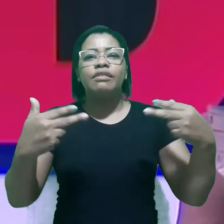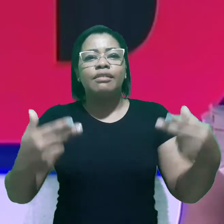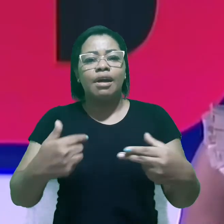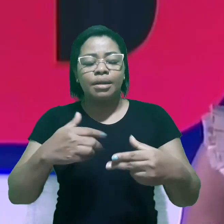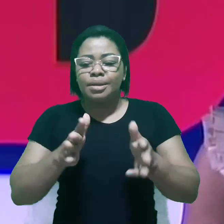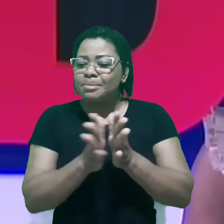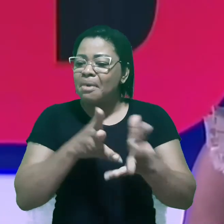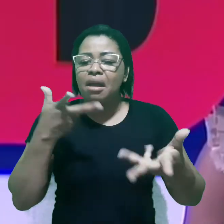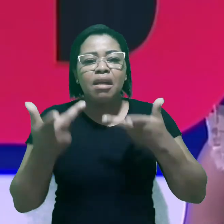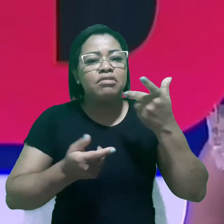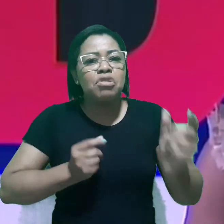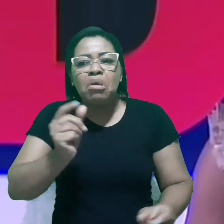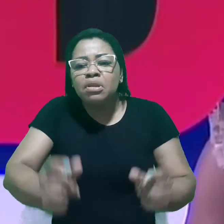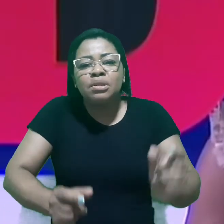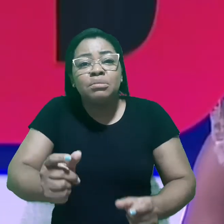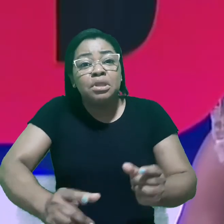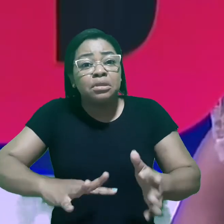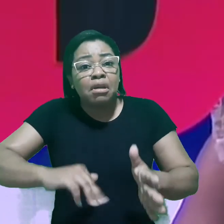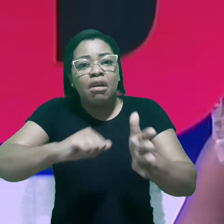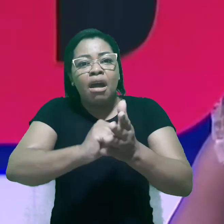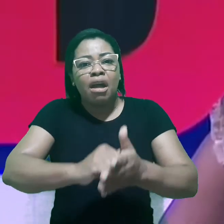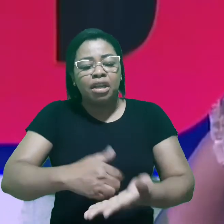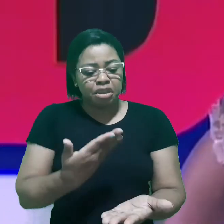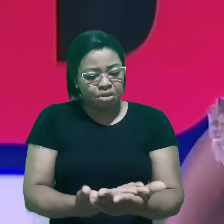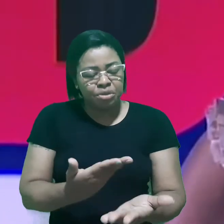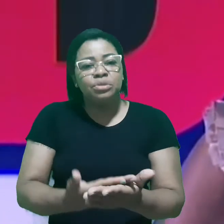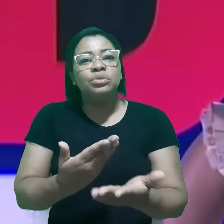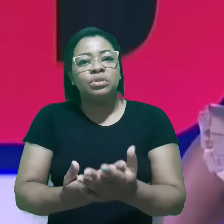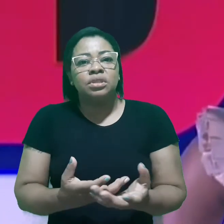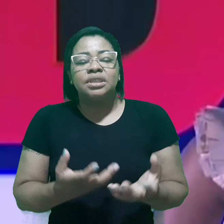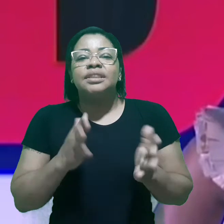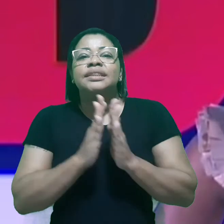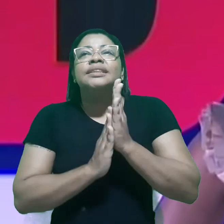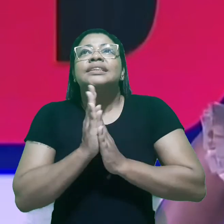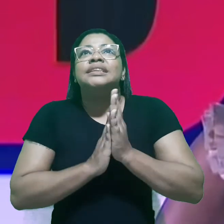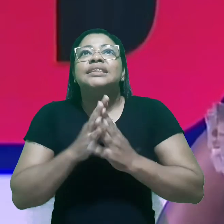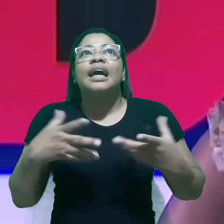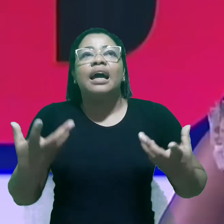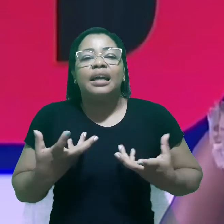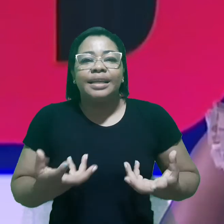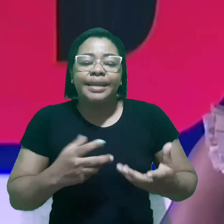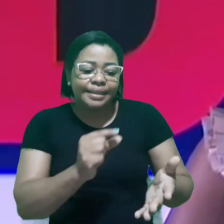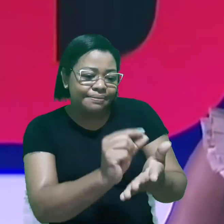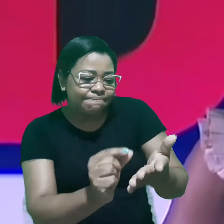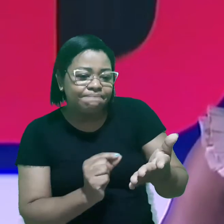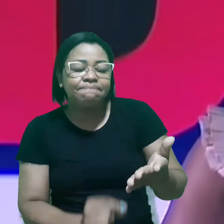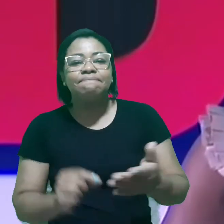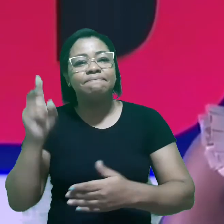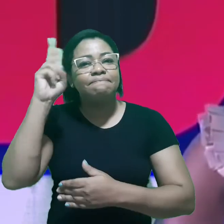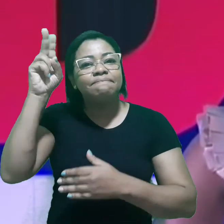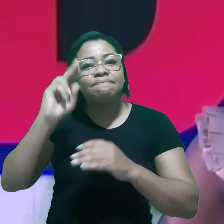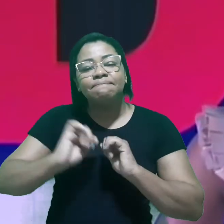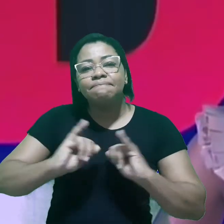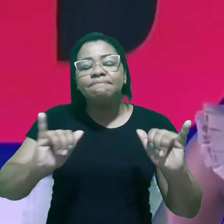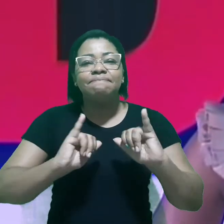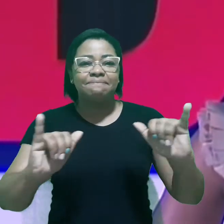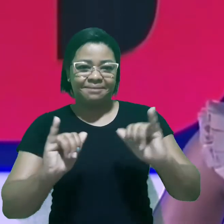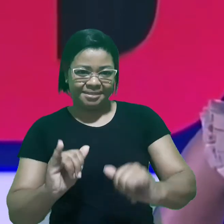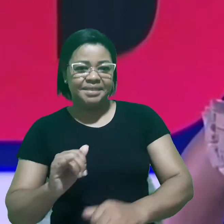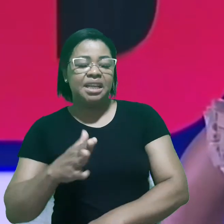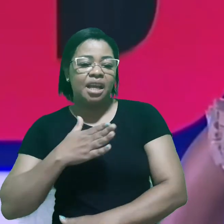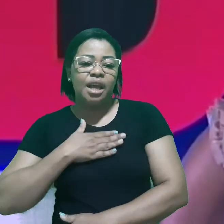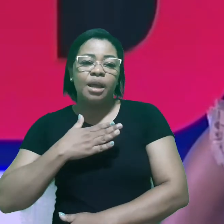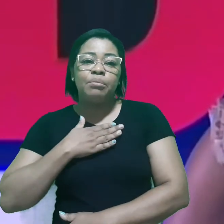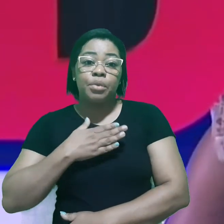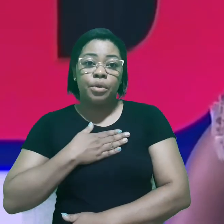por escrever, por contar histórias. Meu editor nigeriano e eu começamos uma ONG chamada Farafina Trust.